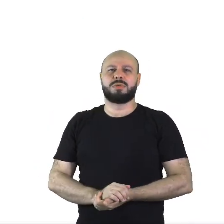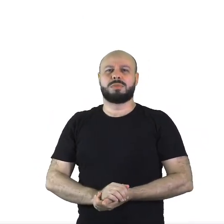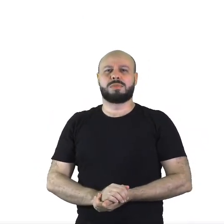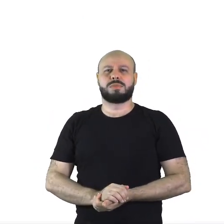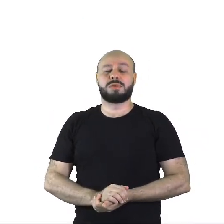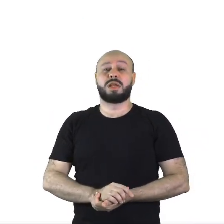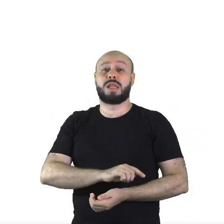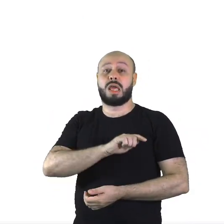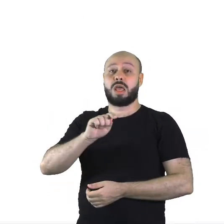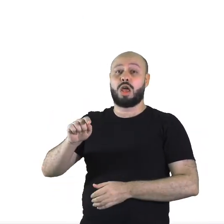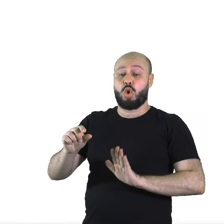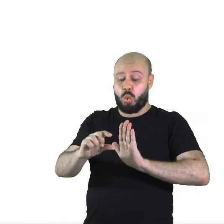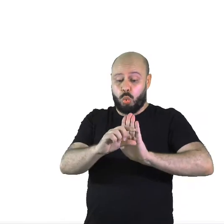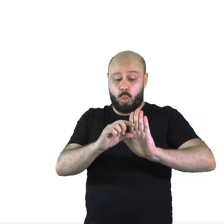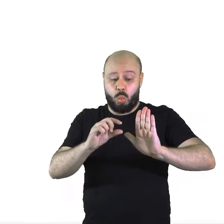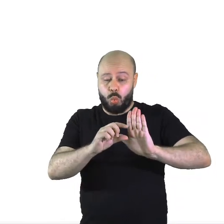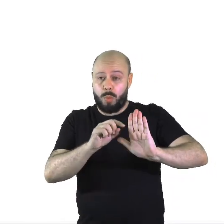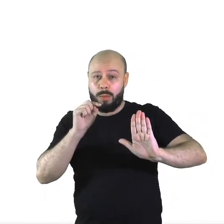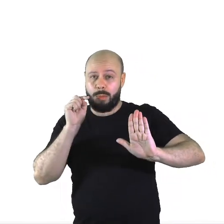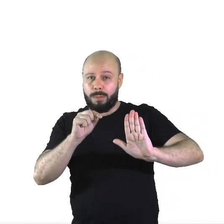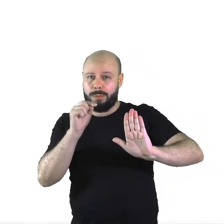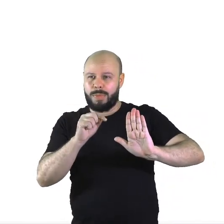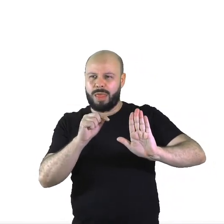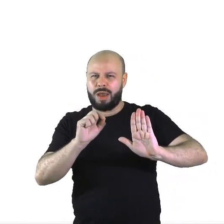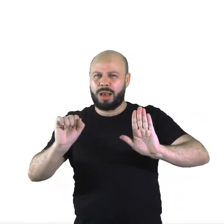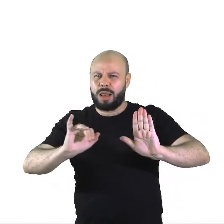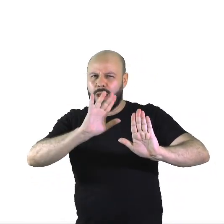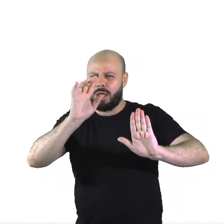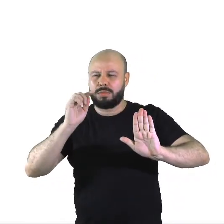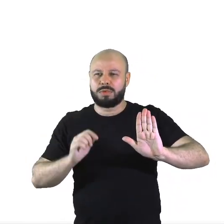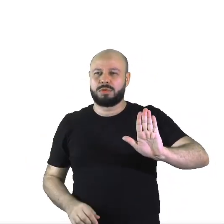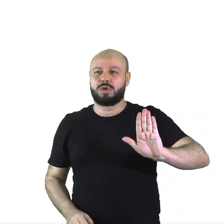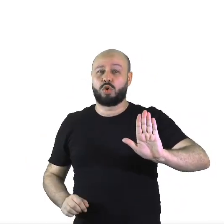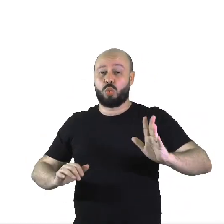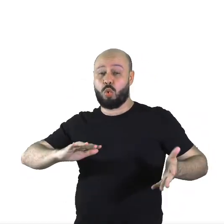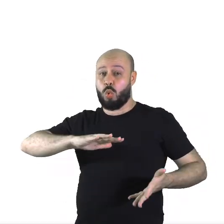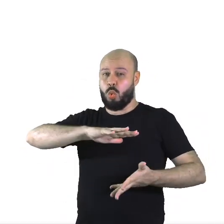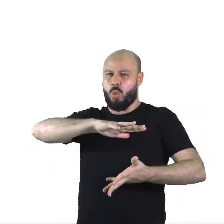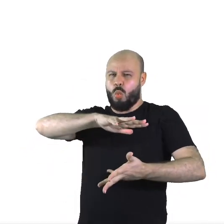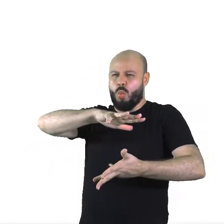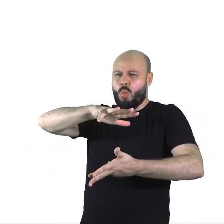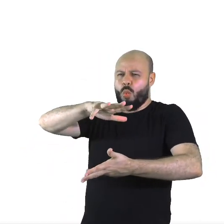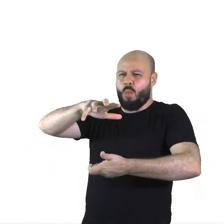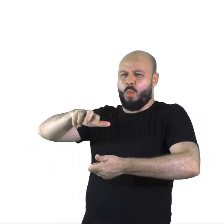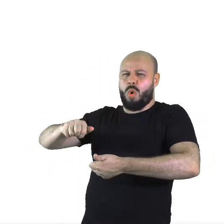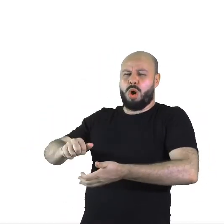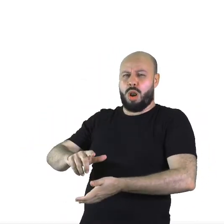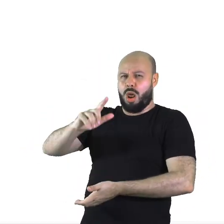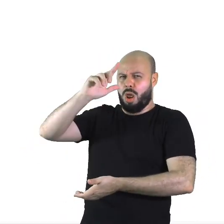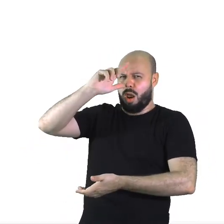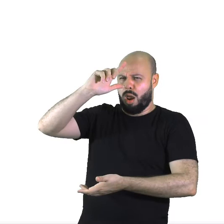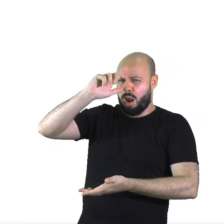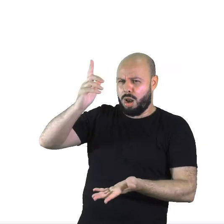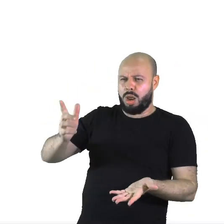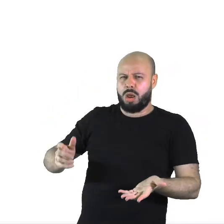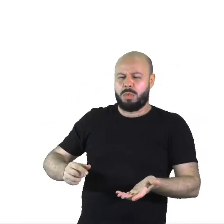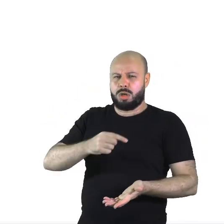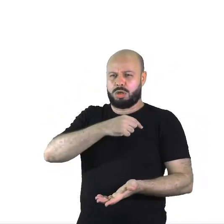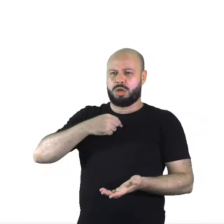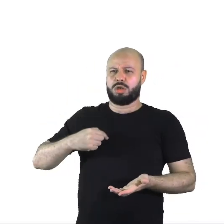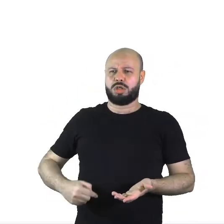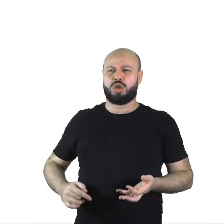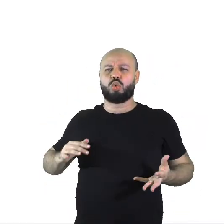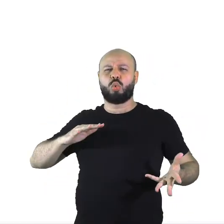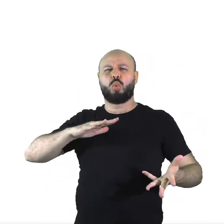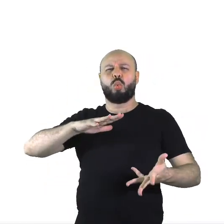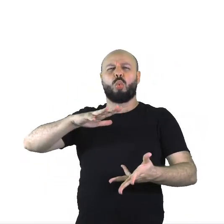tem essa estrofe aí que fica bem claro, quando diz assim, ó, o mundo inteiro, a Alemanha, a China, tudo